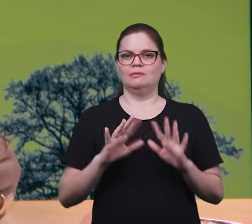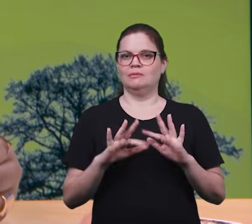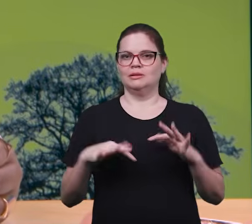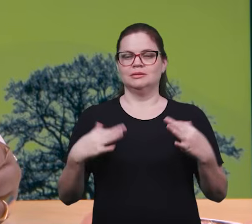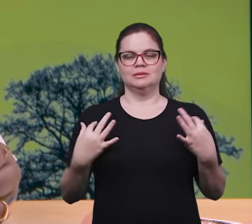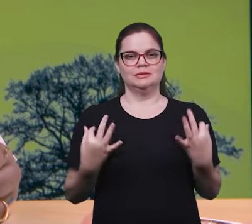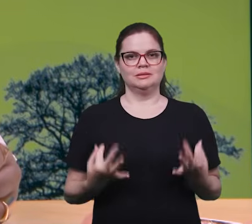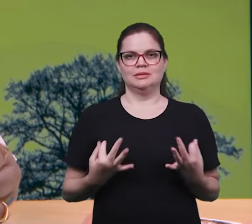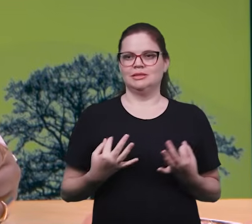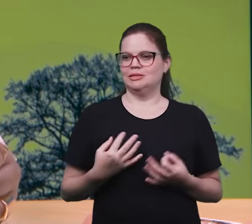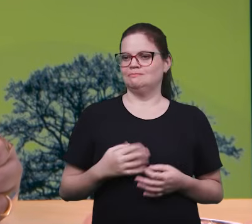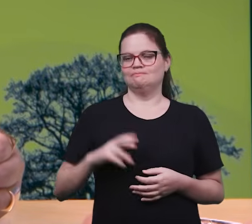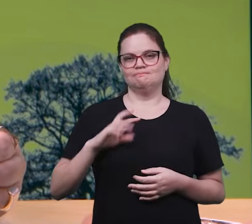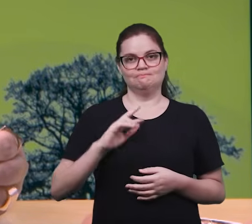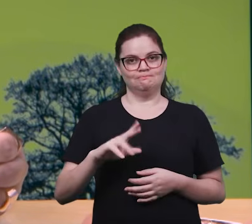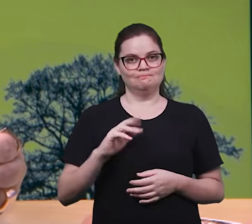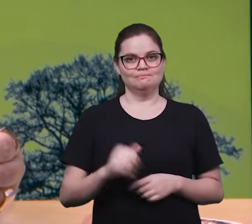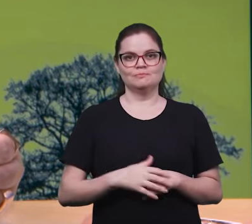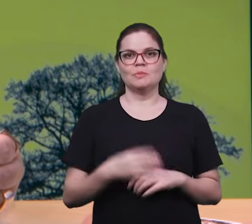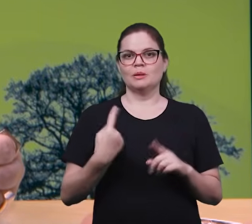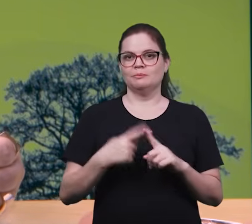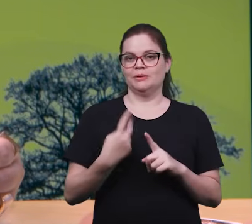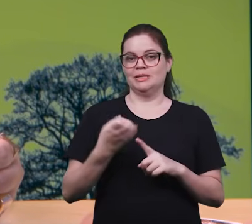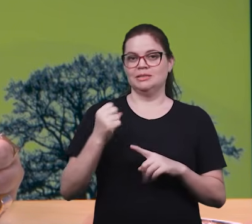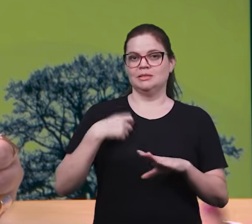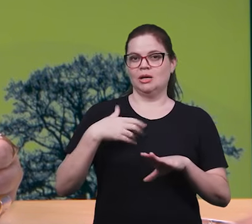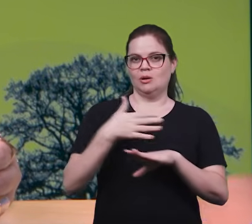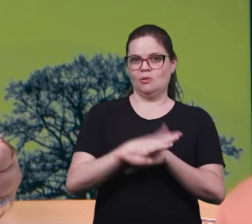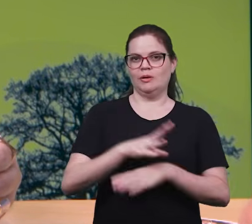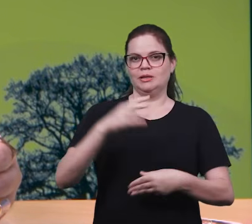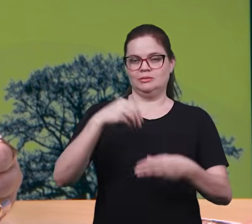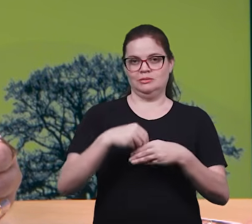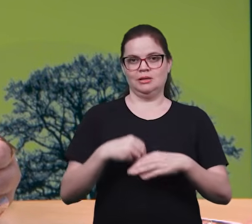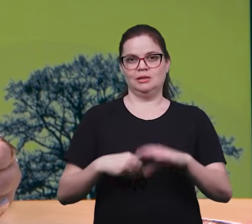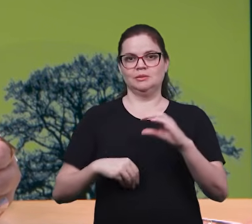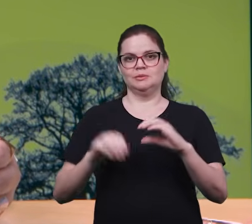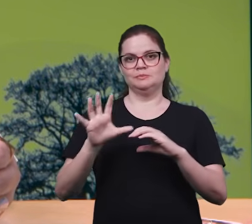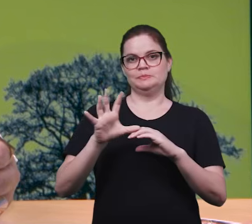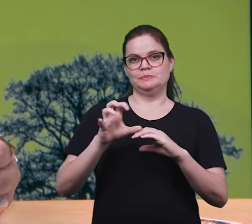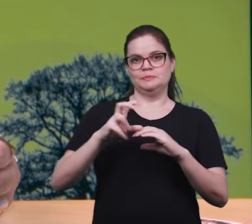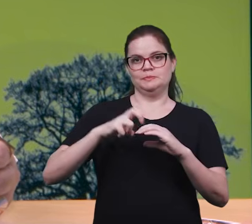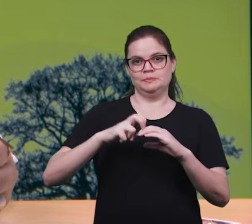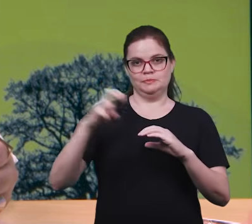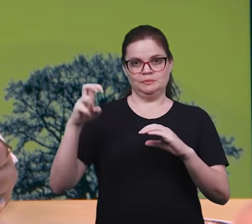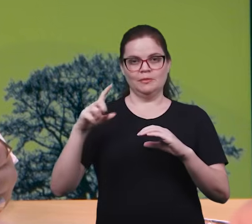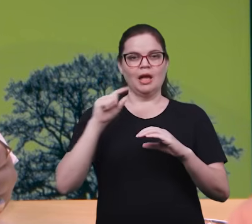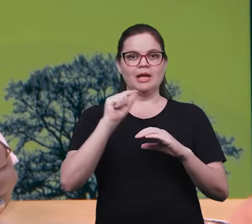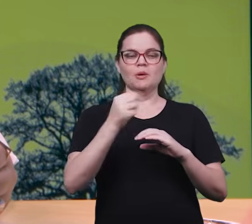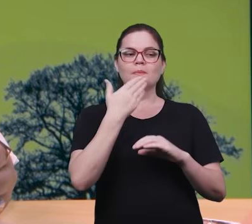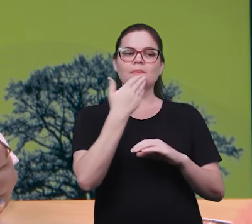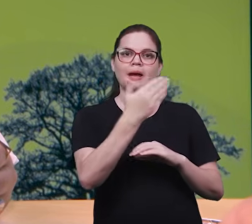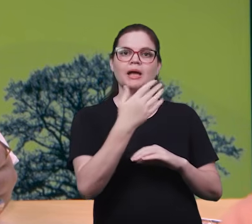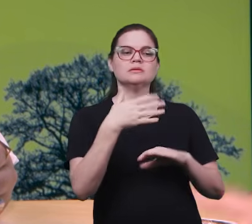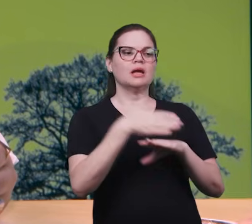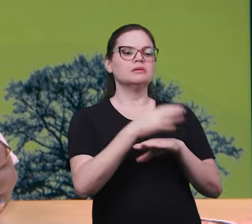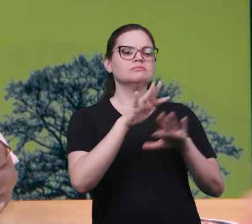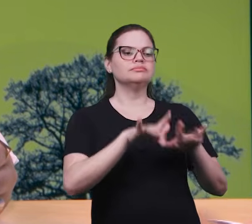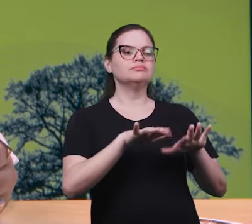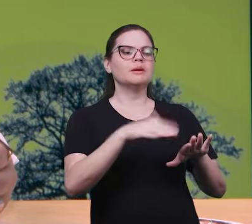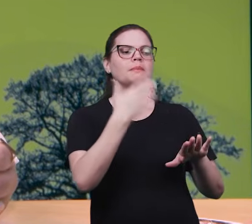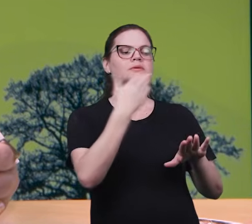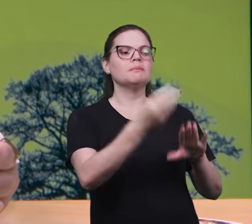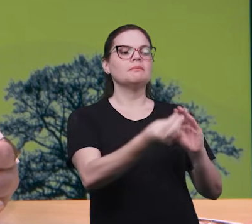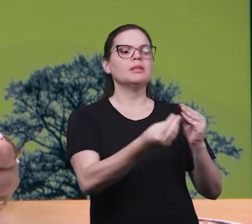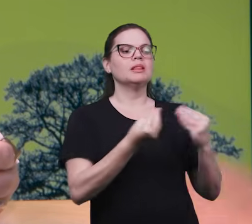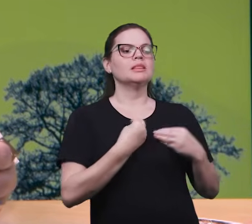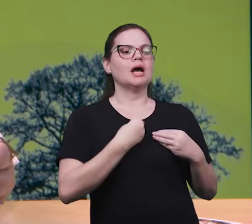quanto parece. Quando a gente pede uma imagem ao ChatGPT, ele gera aquilo que ele entendeu que a gente pediu. Mas vão entrar